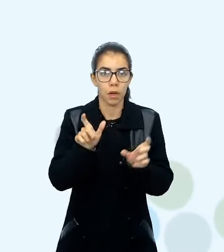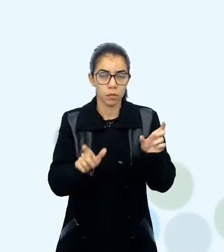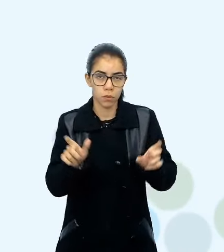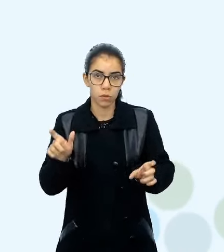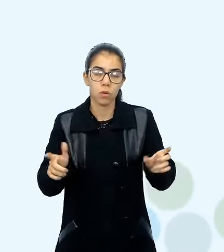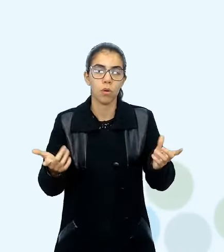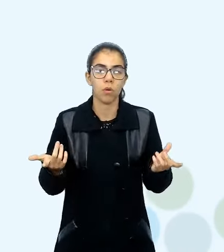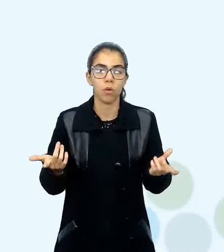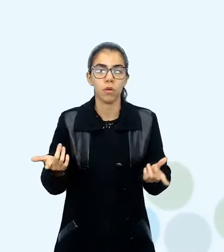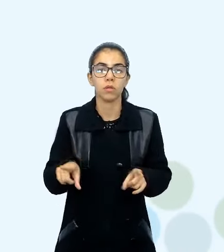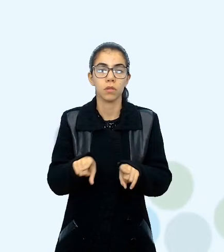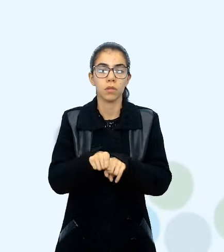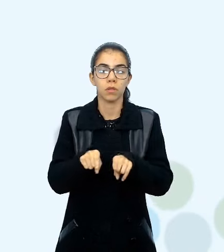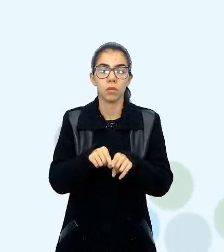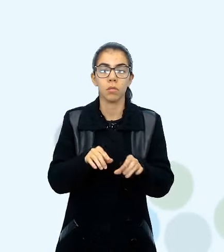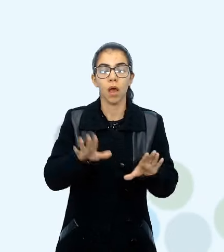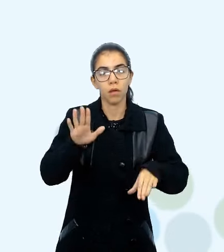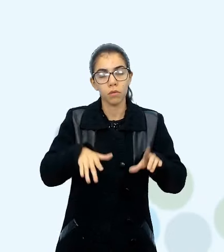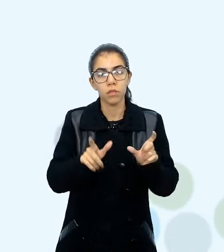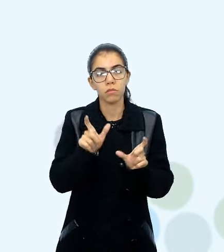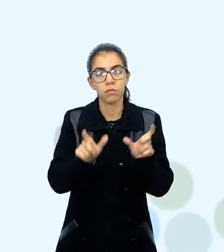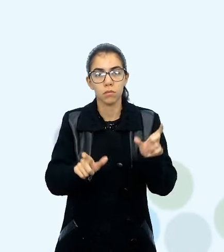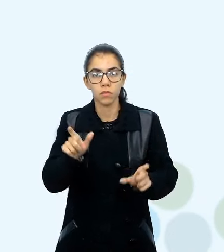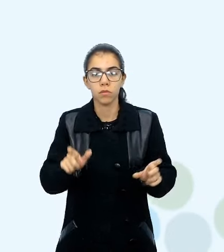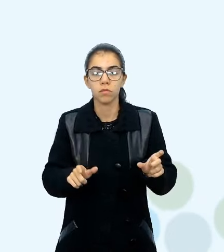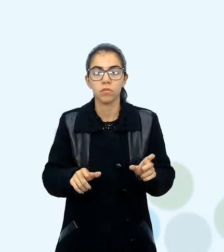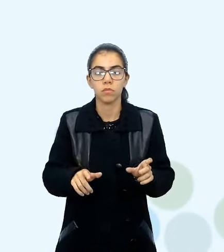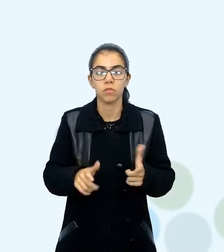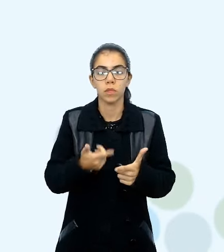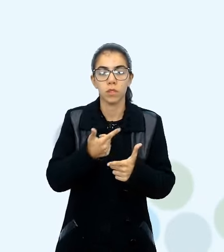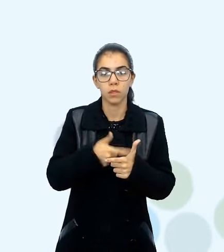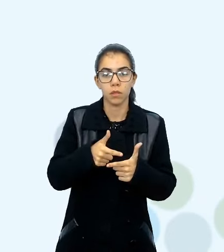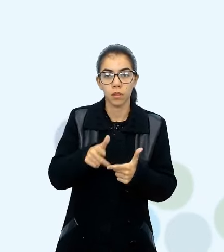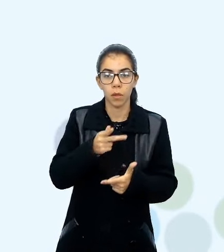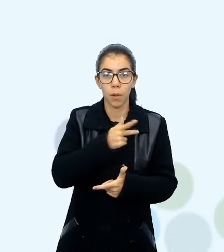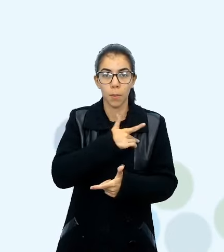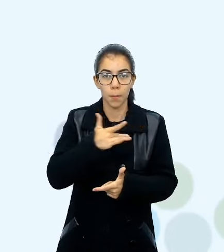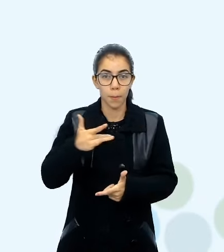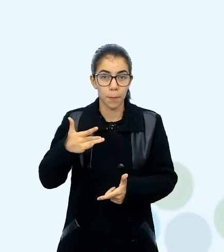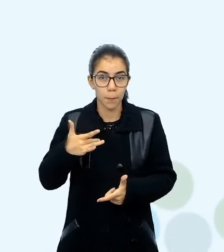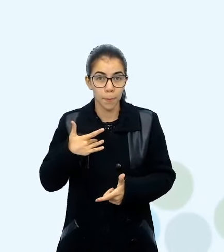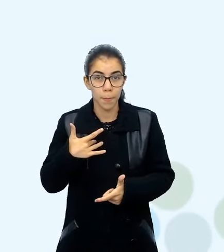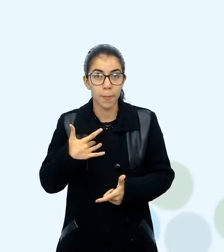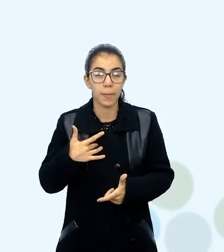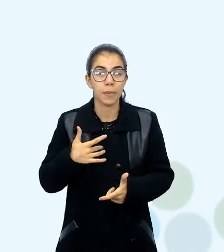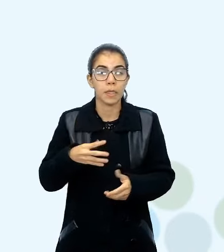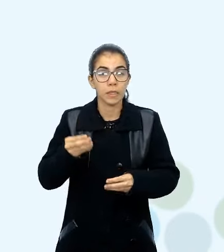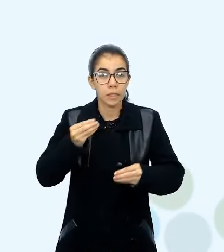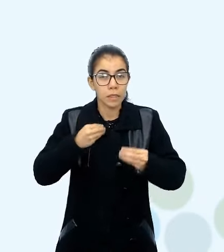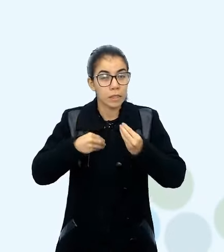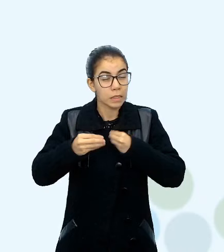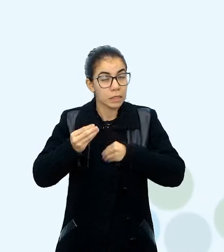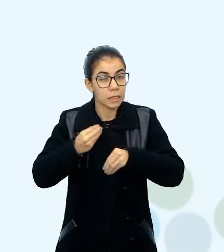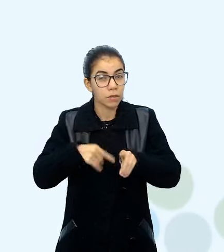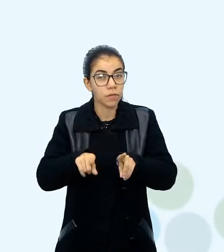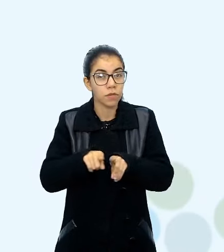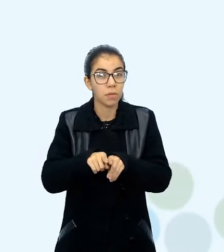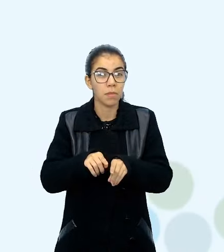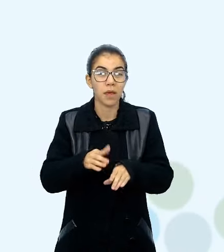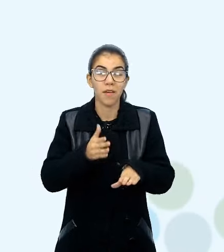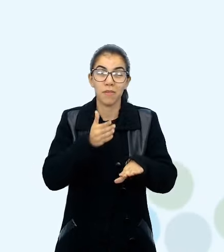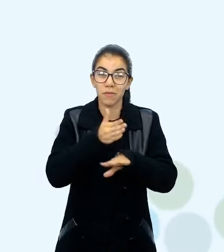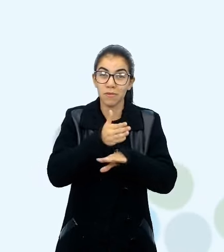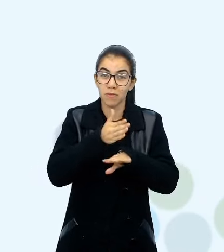pessoas, né? São pessoas, às vezes, que têm problemas de saúde super fragilizadas, vivem em hospitais,